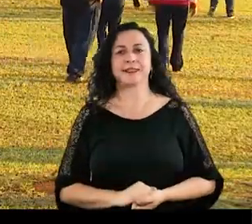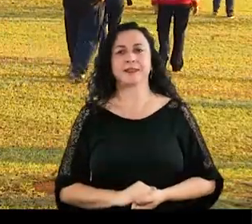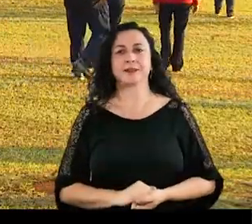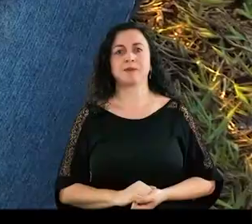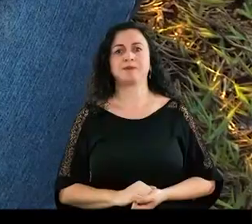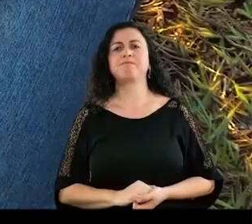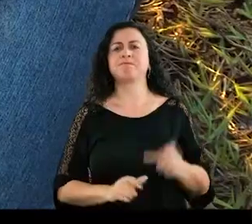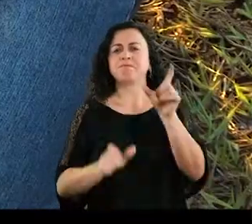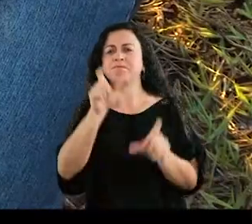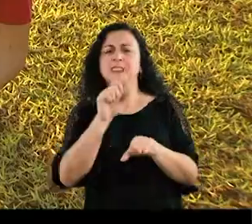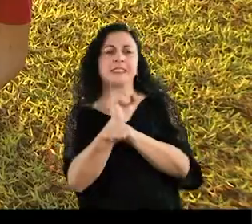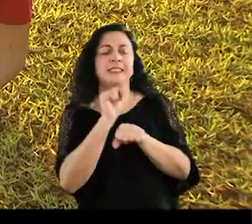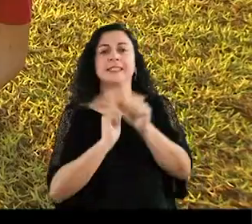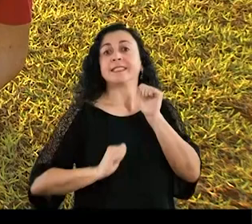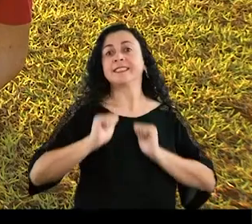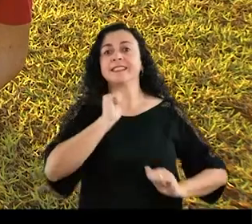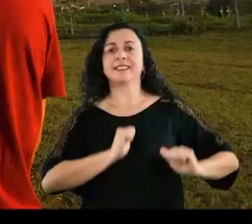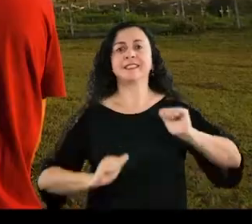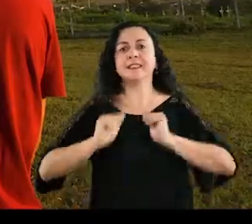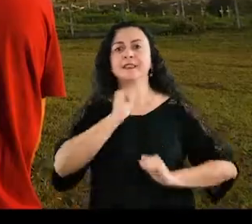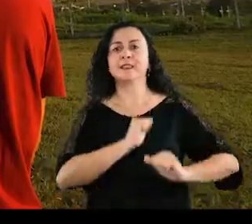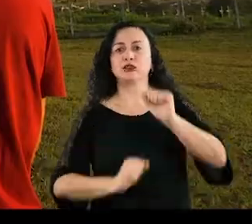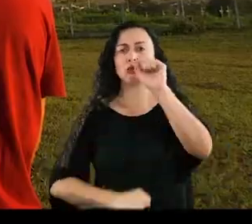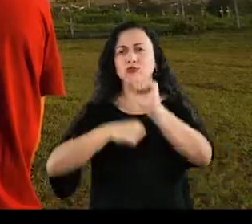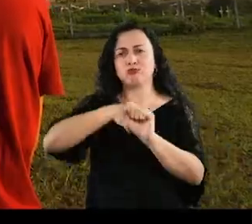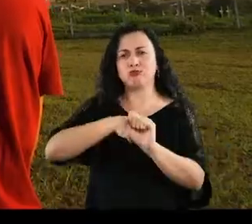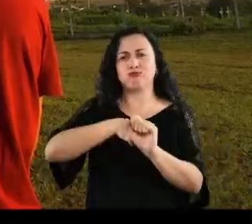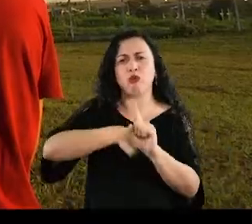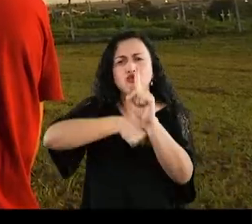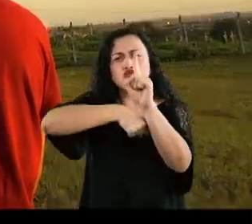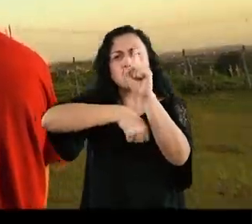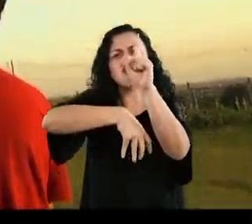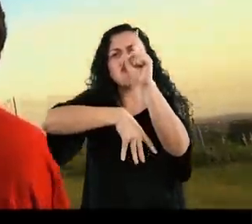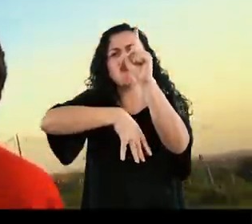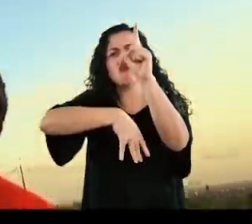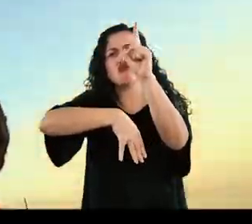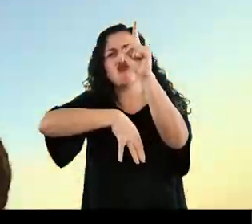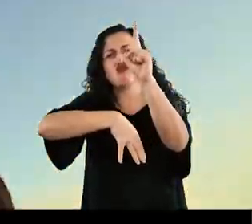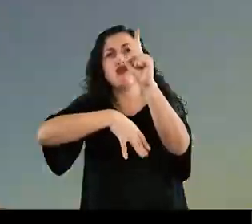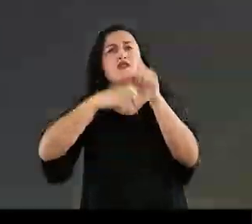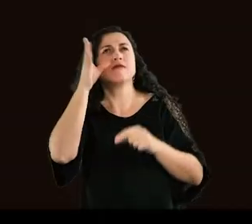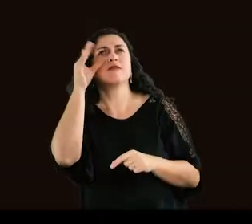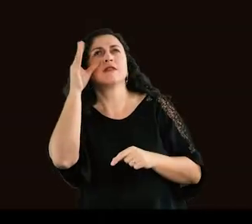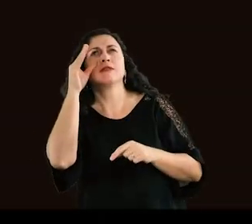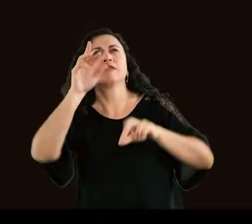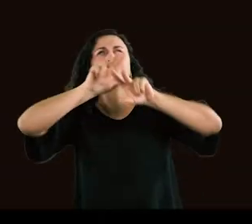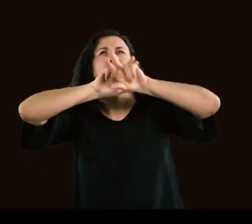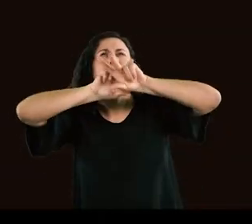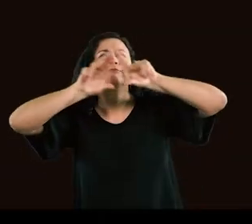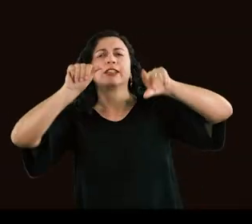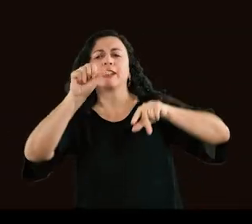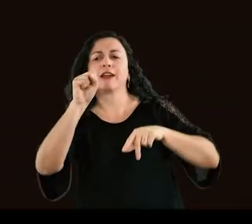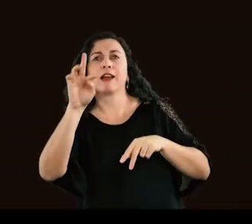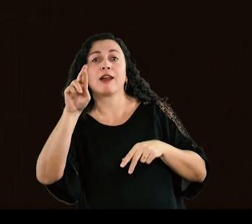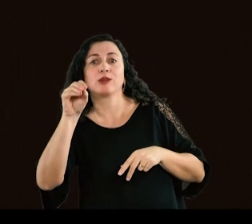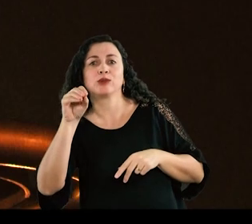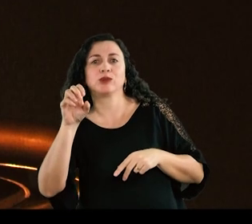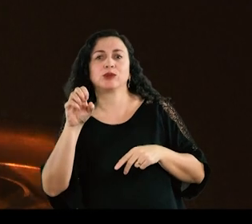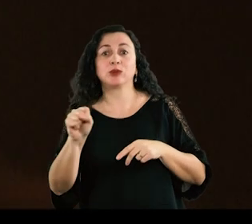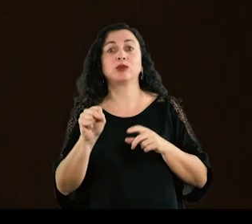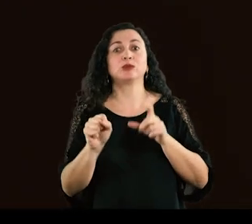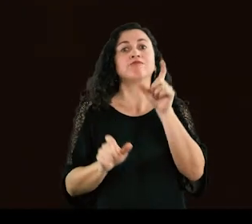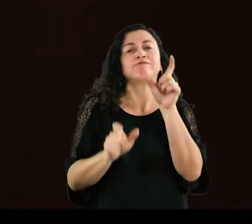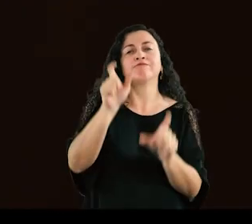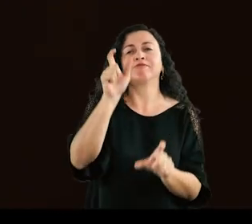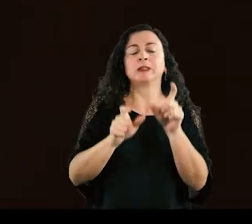Enquanto aguardam ansiosos pelo lançamento de foguete e pela observação de astros no dia do asteroide, eles recorrem